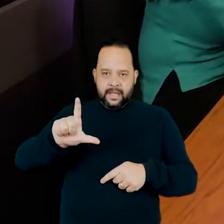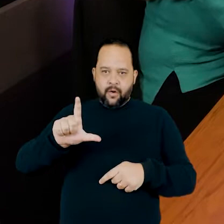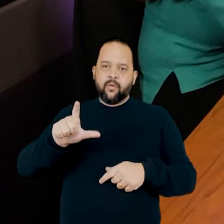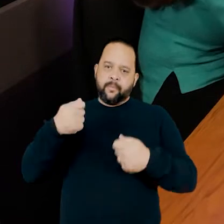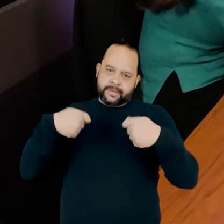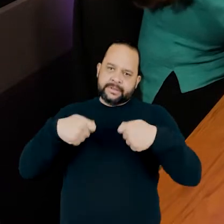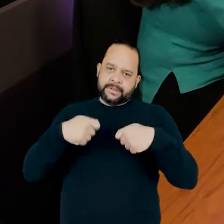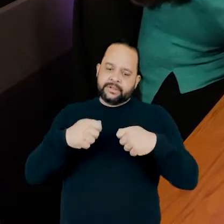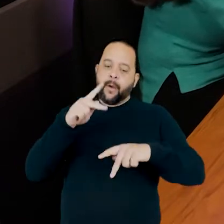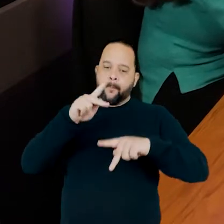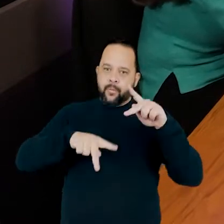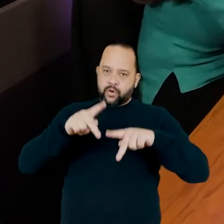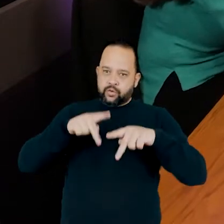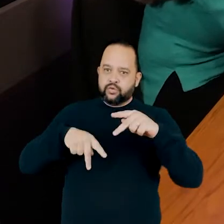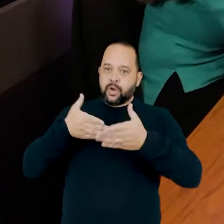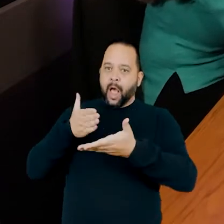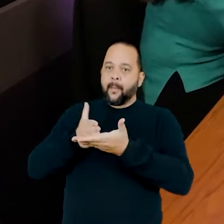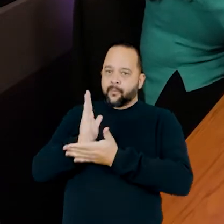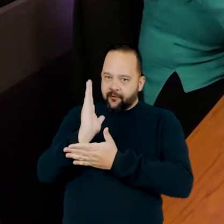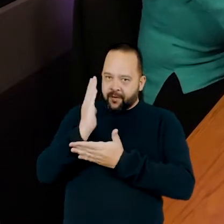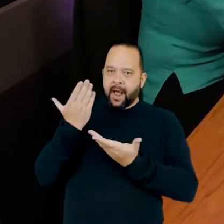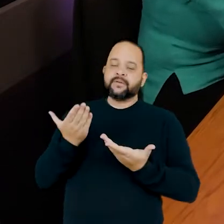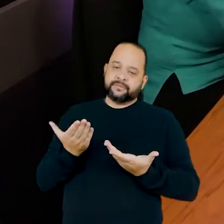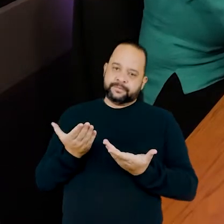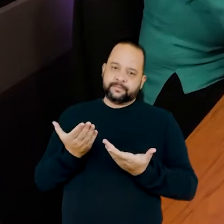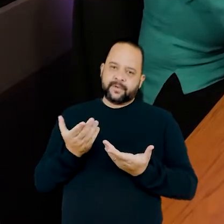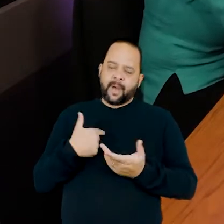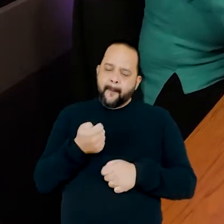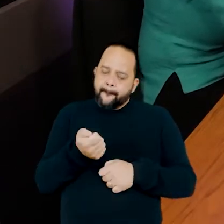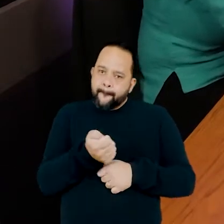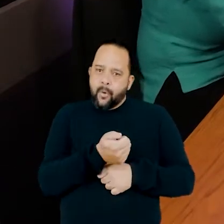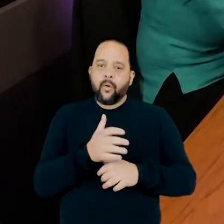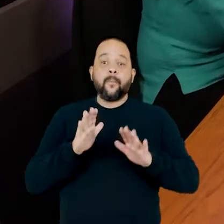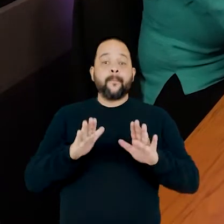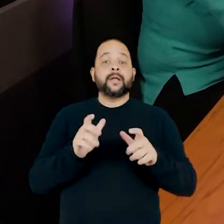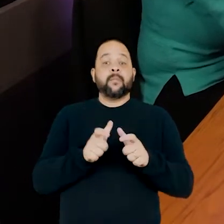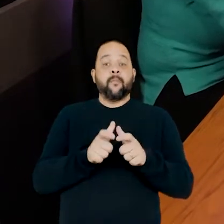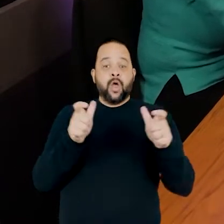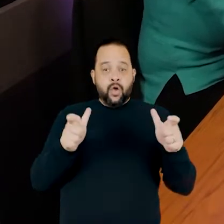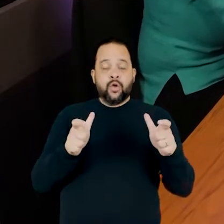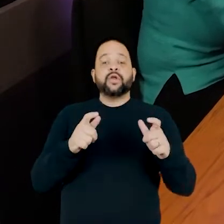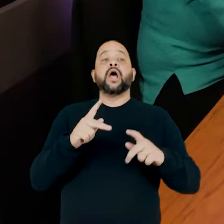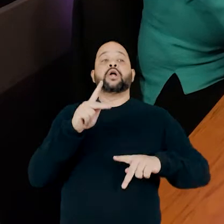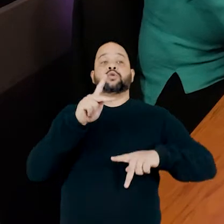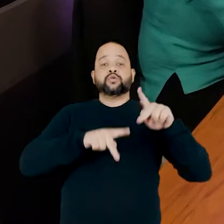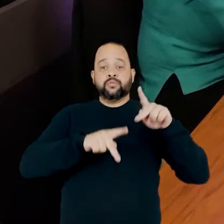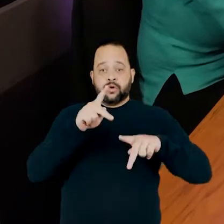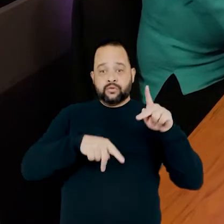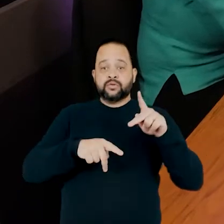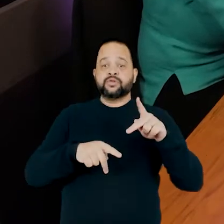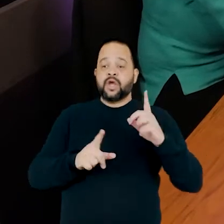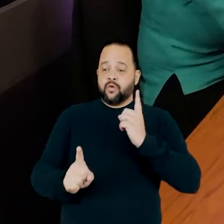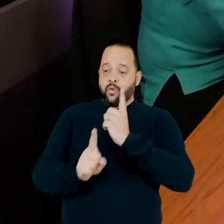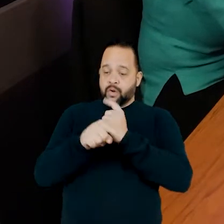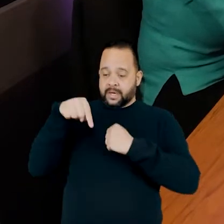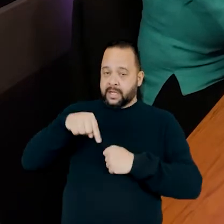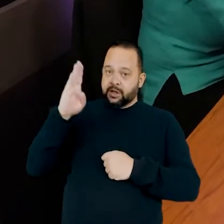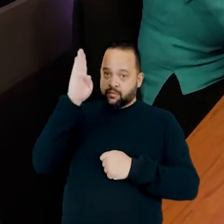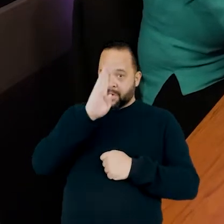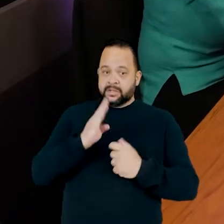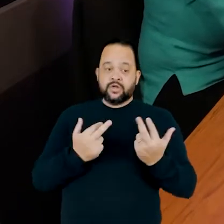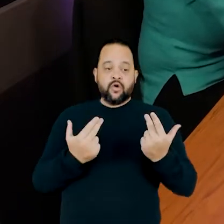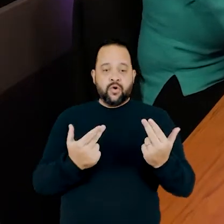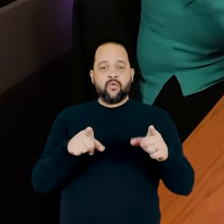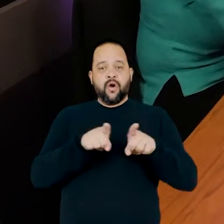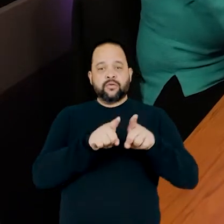poucos, são pouquíssimos, né? Mas, de modo geral, todos os produtos que você encontra no país, encontra aqui também, né? O que